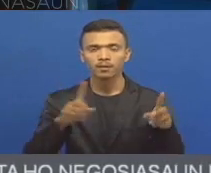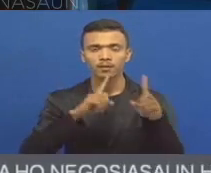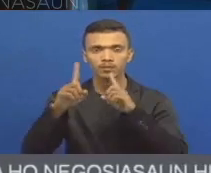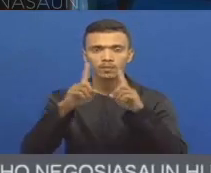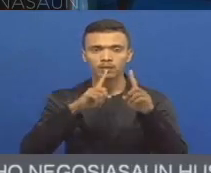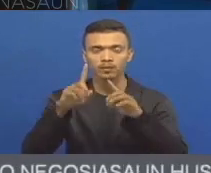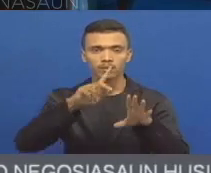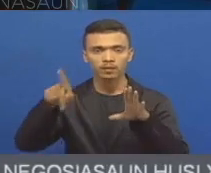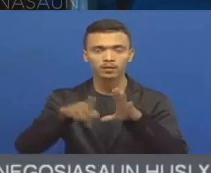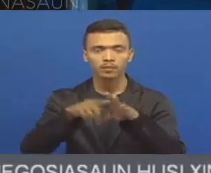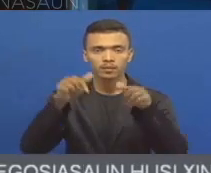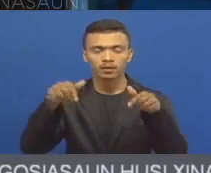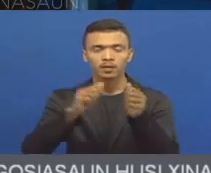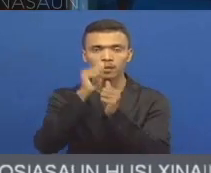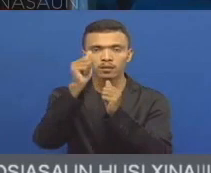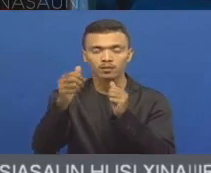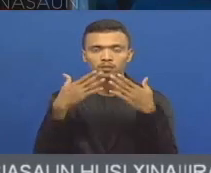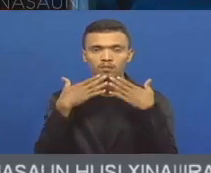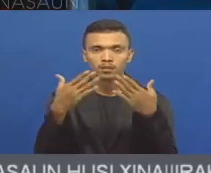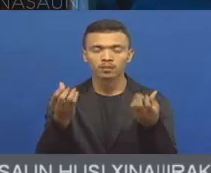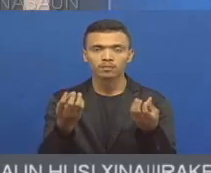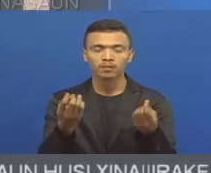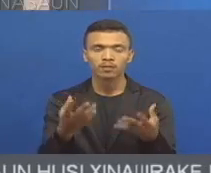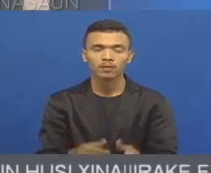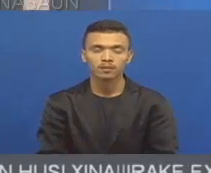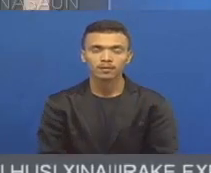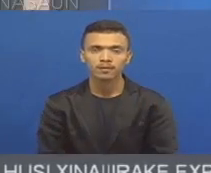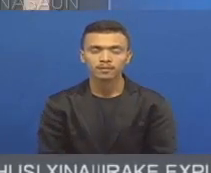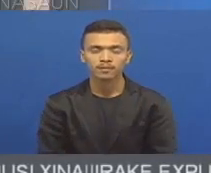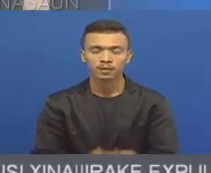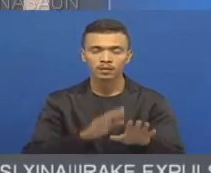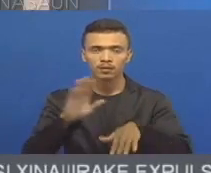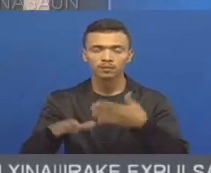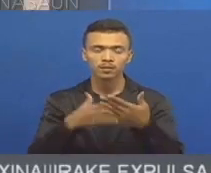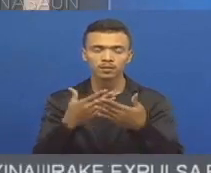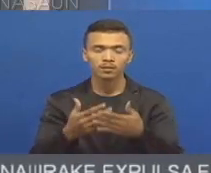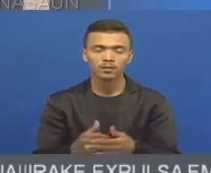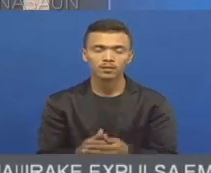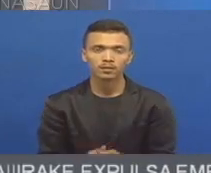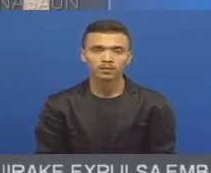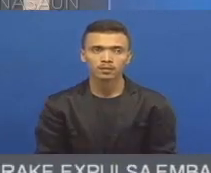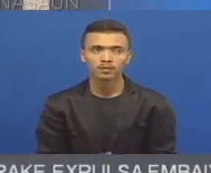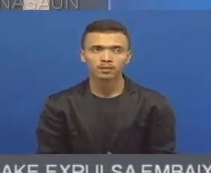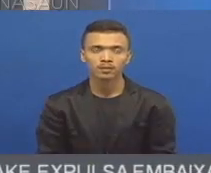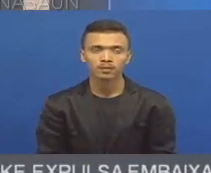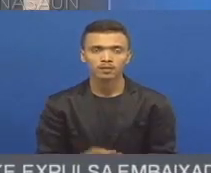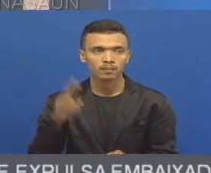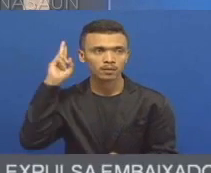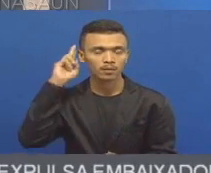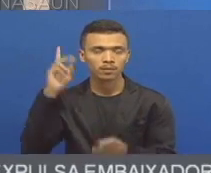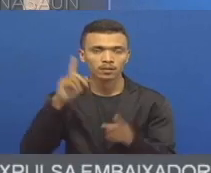unos presensi studio ema to obrigado para obrigado para telespectadores no 20 será de televisão Timor-Leste e temos que dar